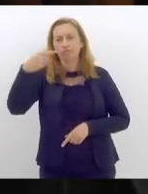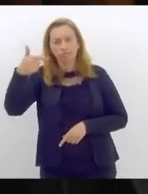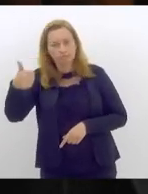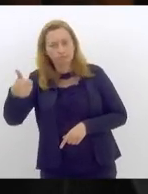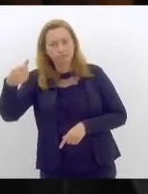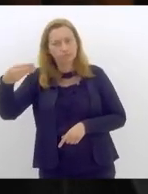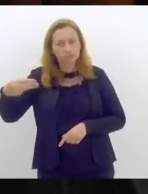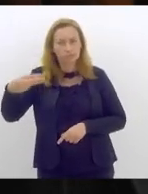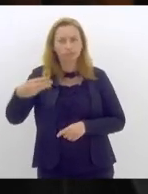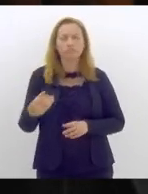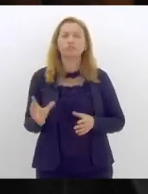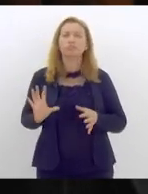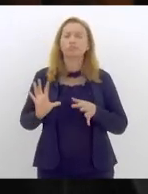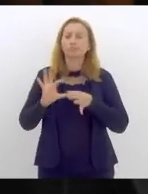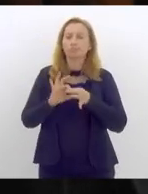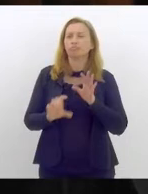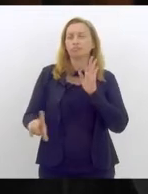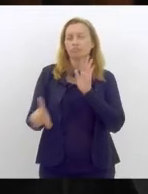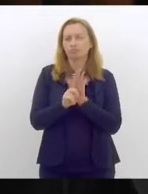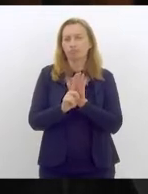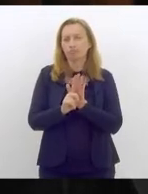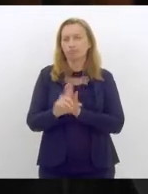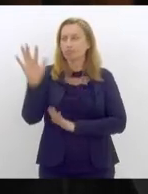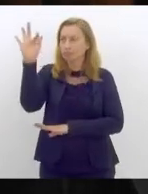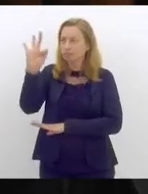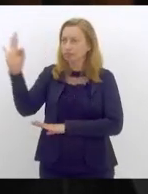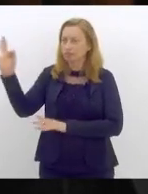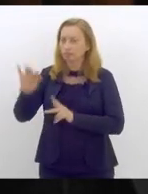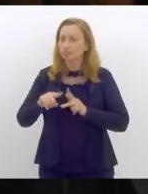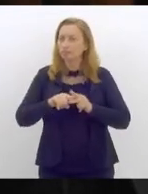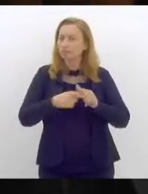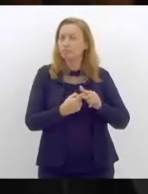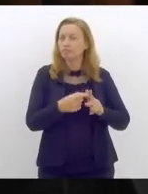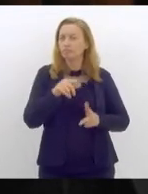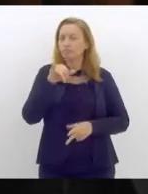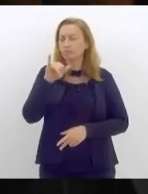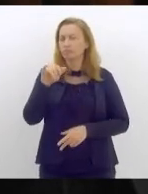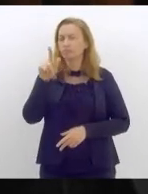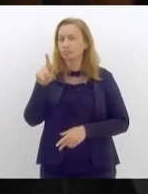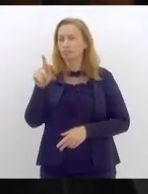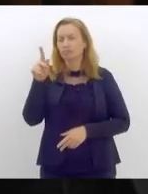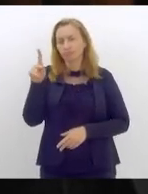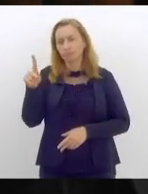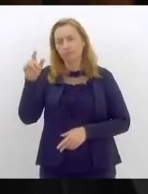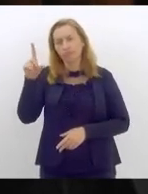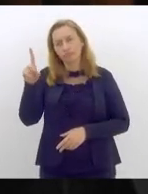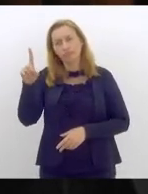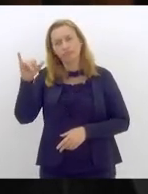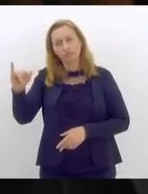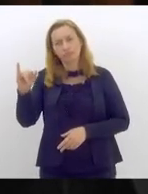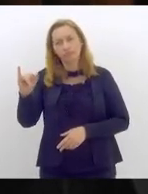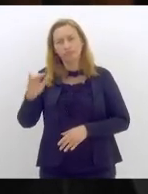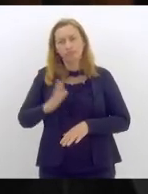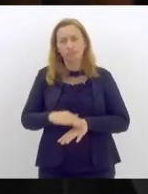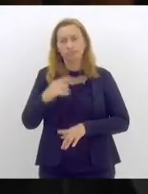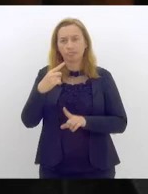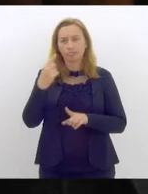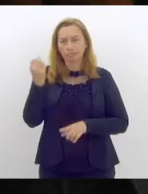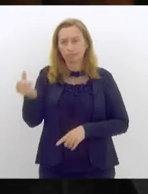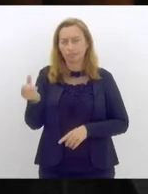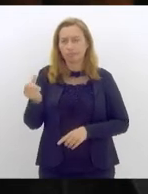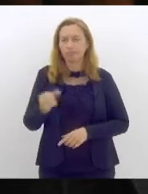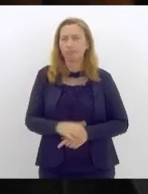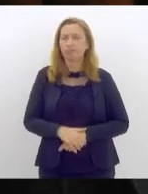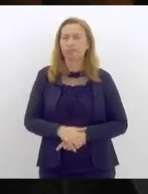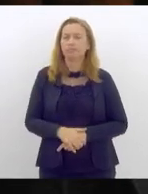complementar Federal altera o igpdi + 6 e